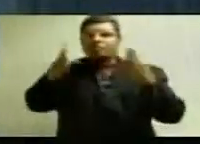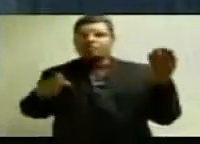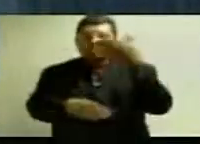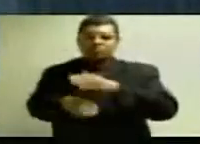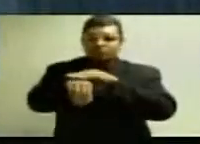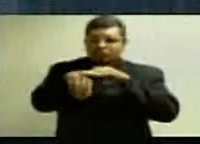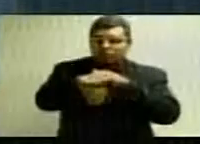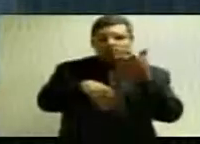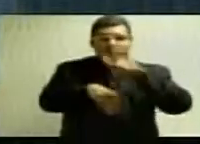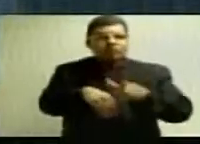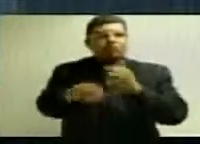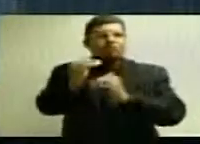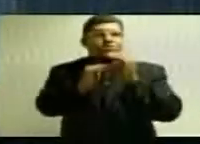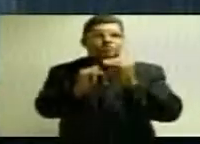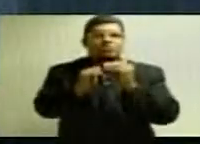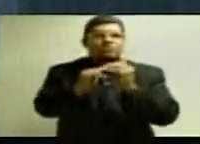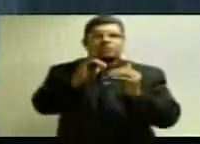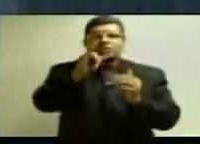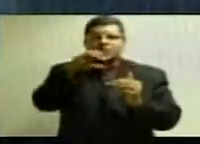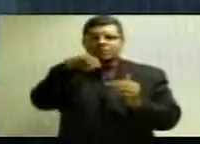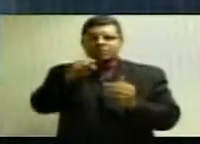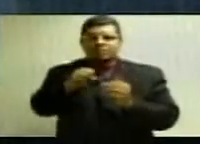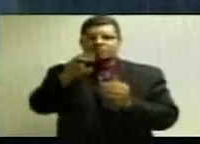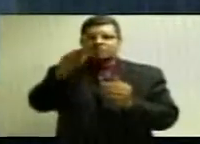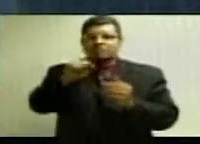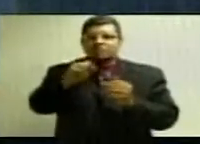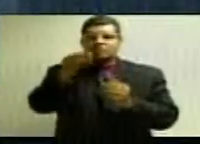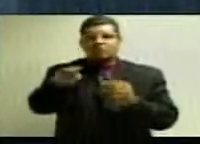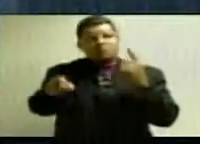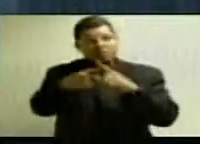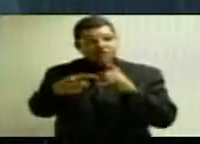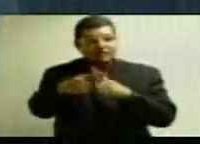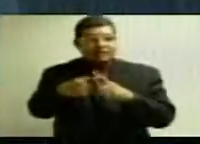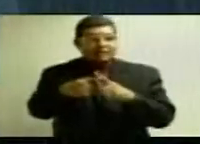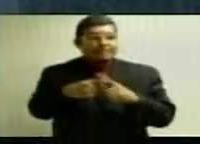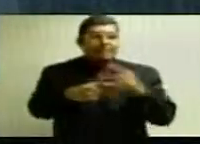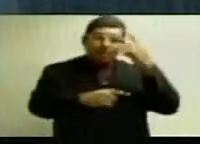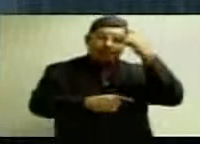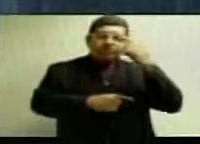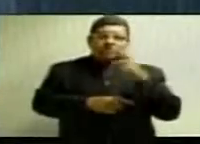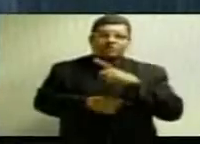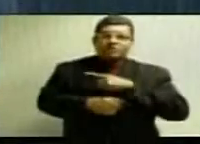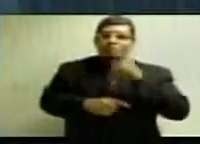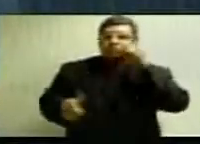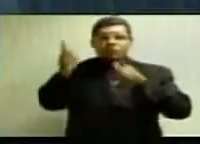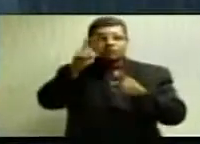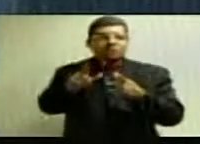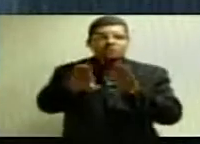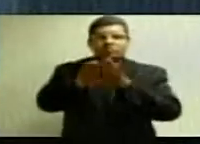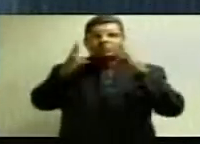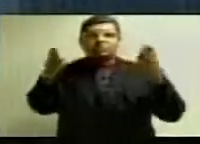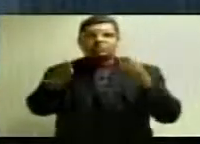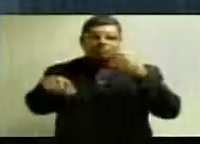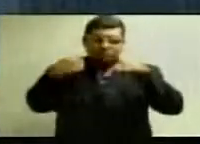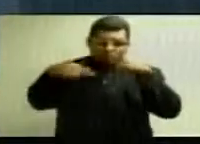conversa, deputado Marco Rota, sobre o ICMS da cesta básica. Portanto, acho que nós estamos conseguindo reabrir